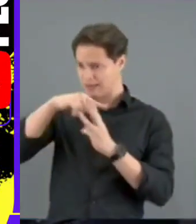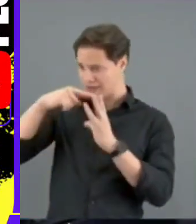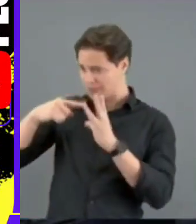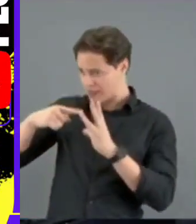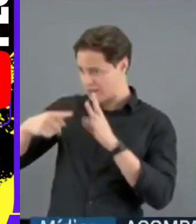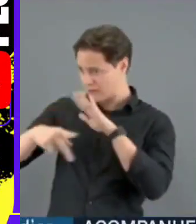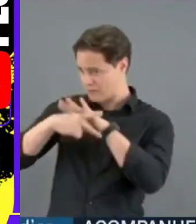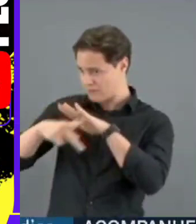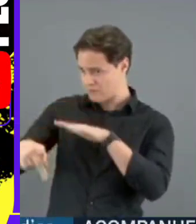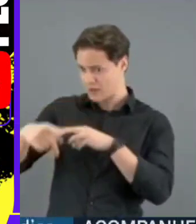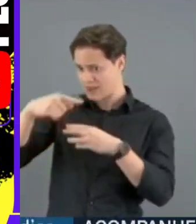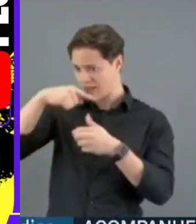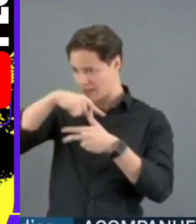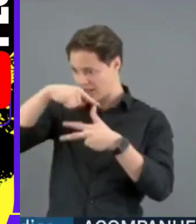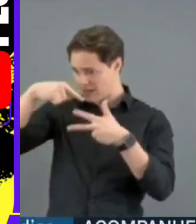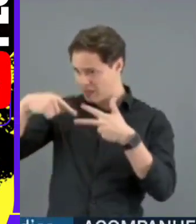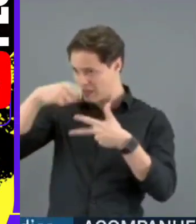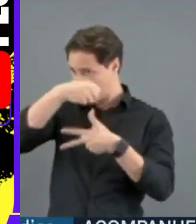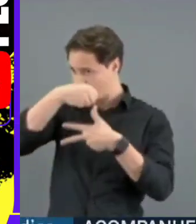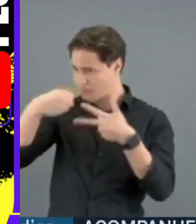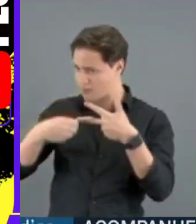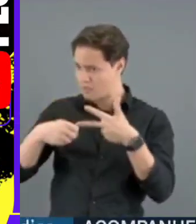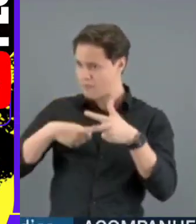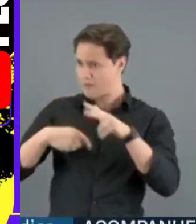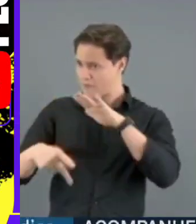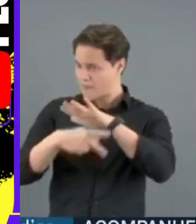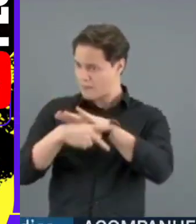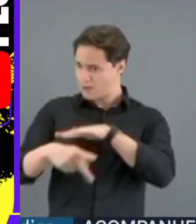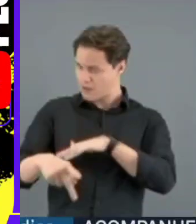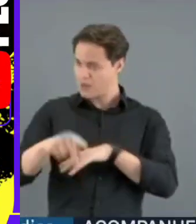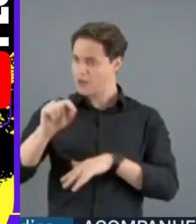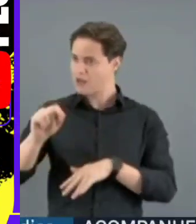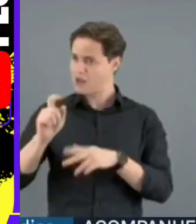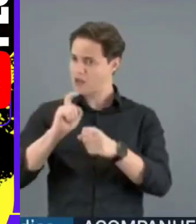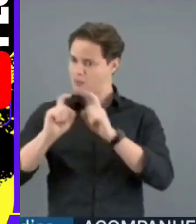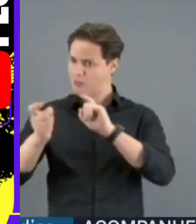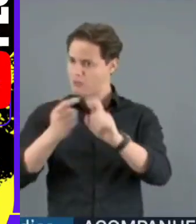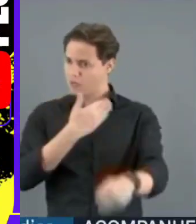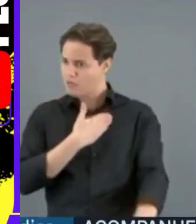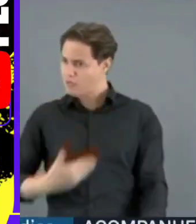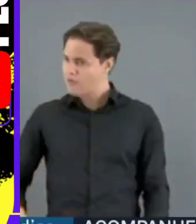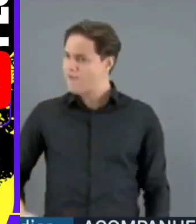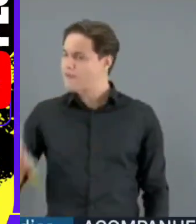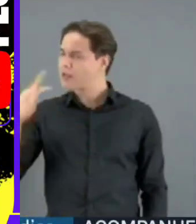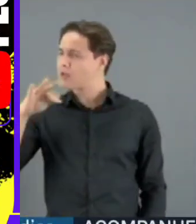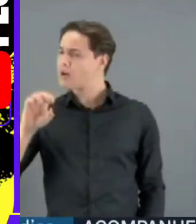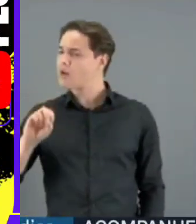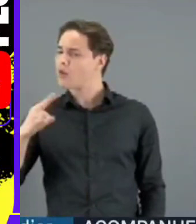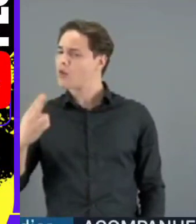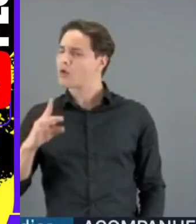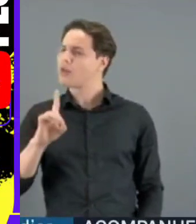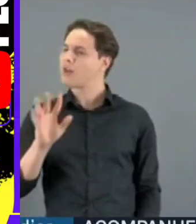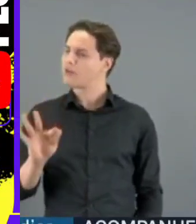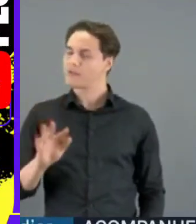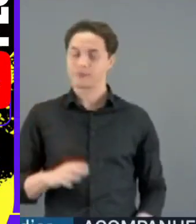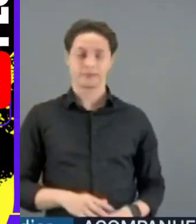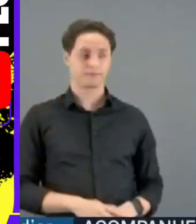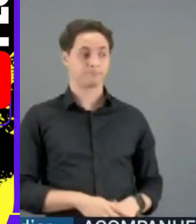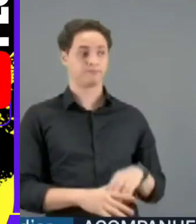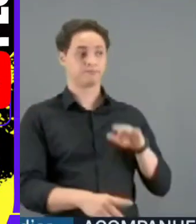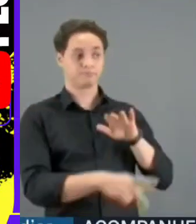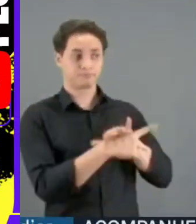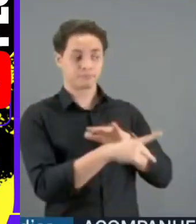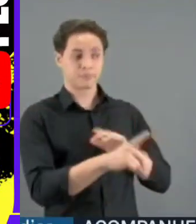dos três poderes pertencem à administração pública federal ou distrital? Os três prédios pertencem à